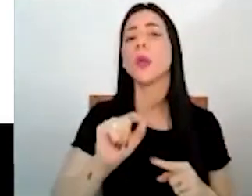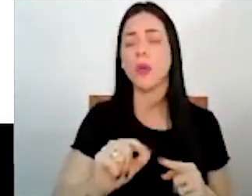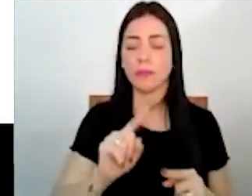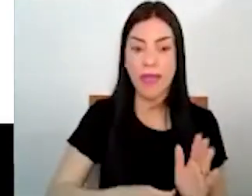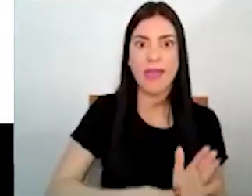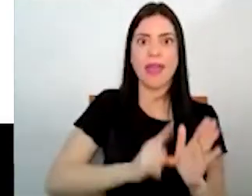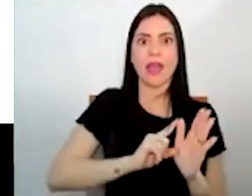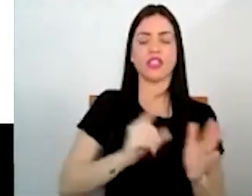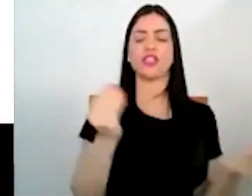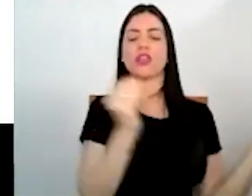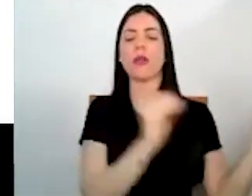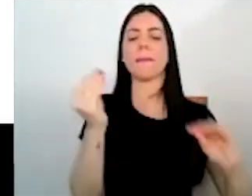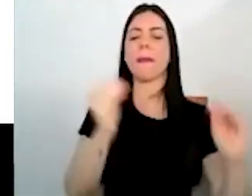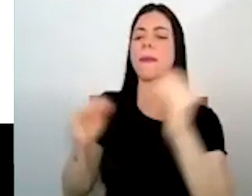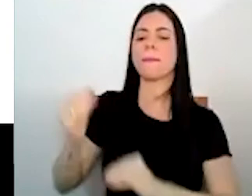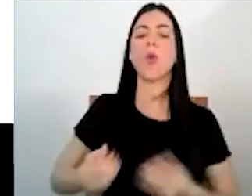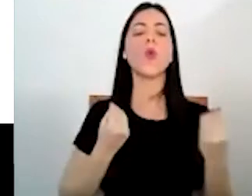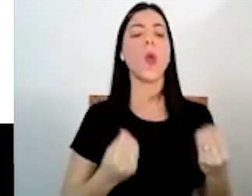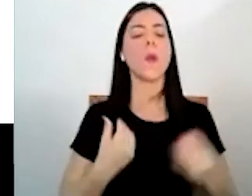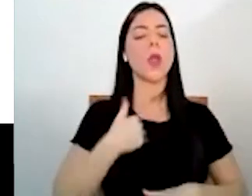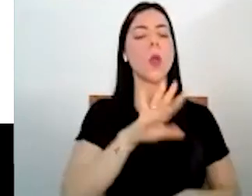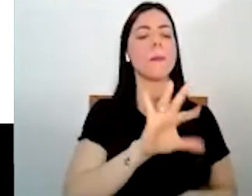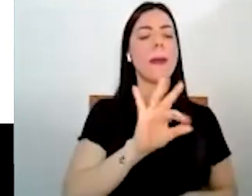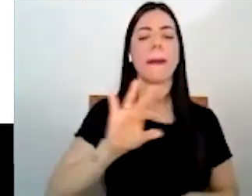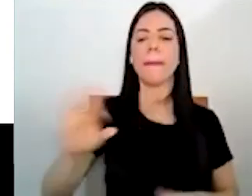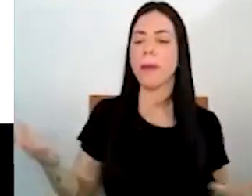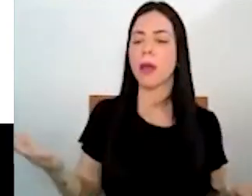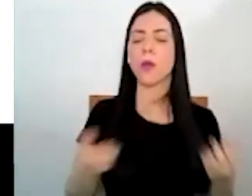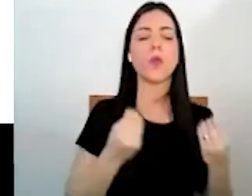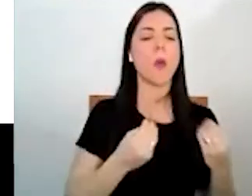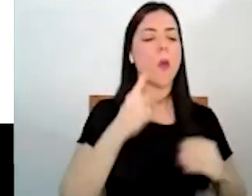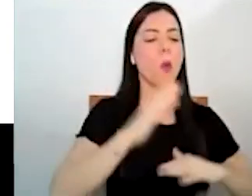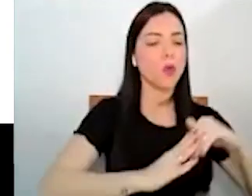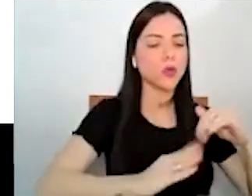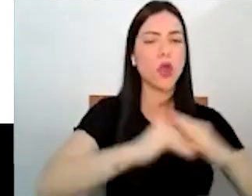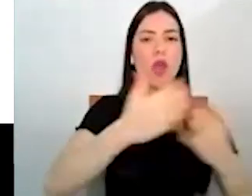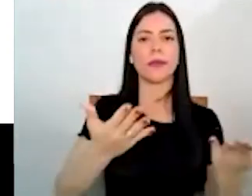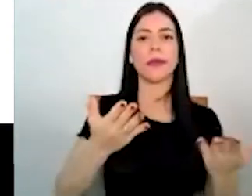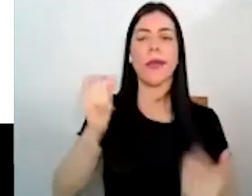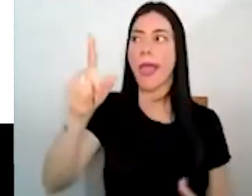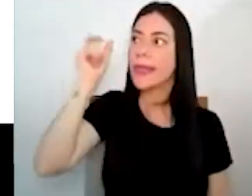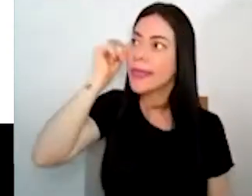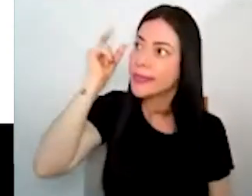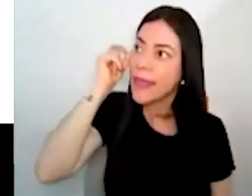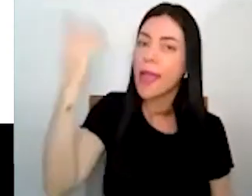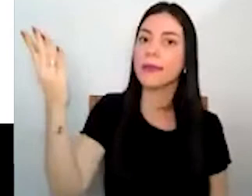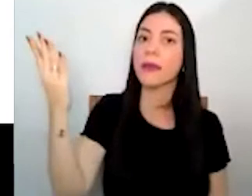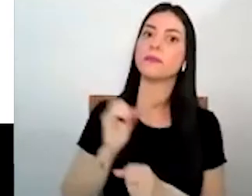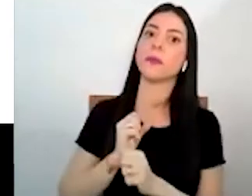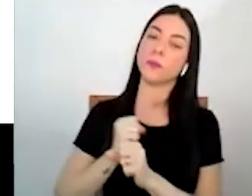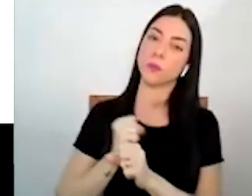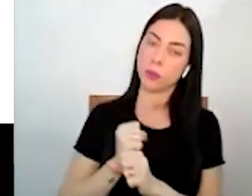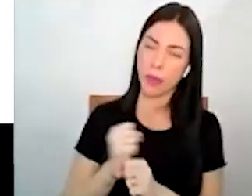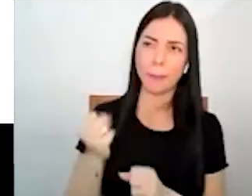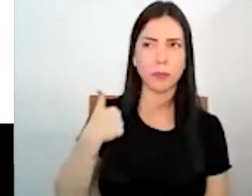gente constrói essas relações. É uma derivação de uma ideia que eu levo comigo há muito tempo e